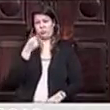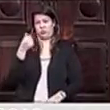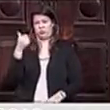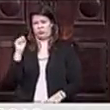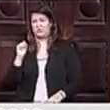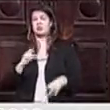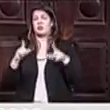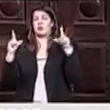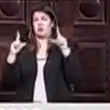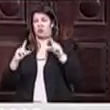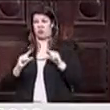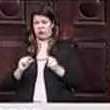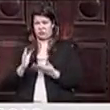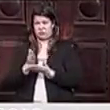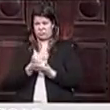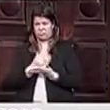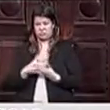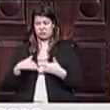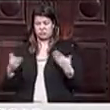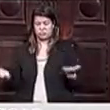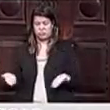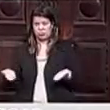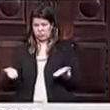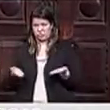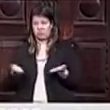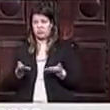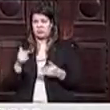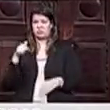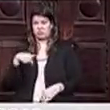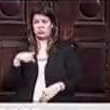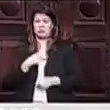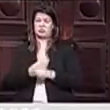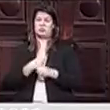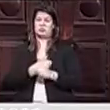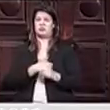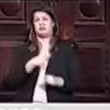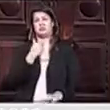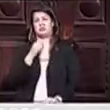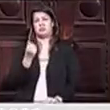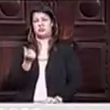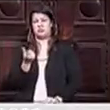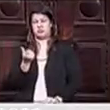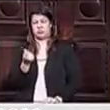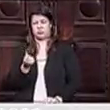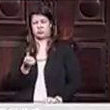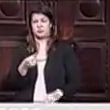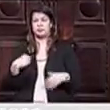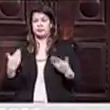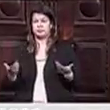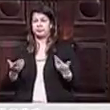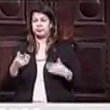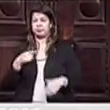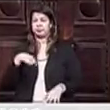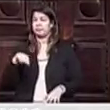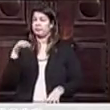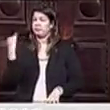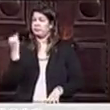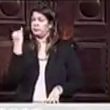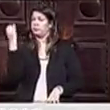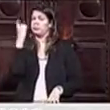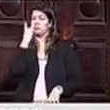serão menores do que estão sendo executados nesse ano de 2016. Então, é muito importante que os deputados